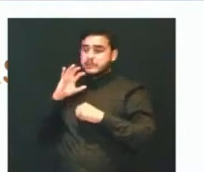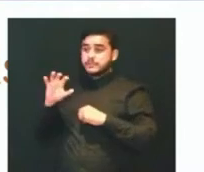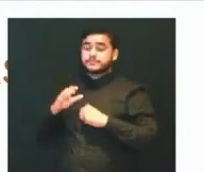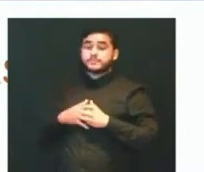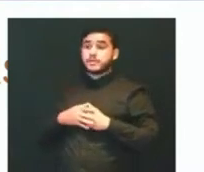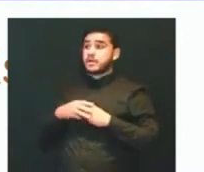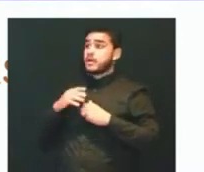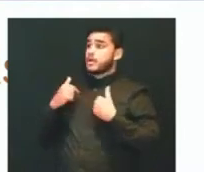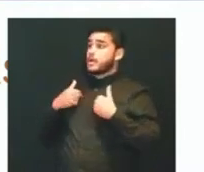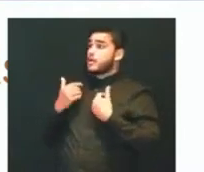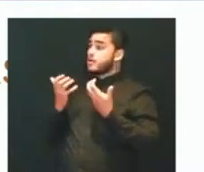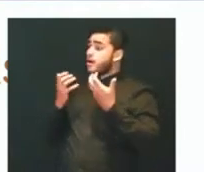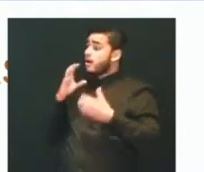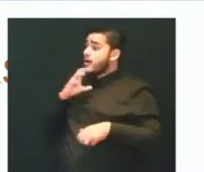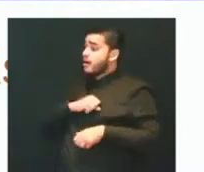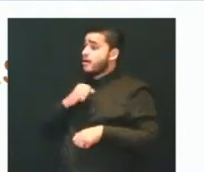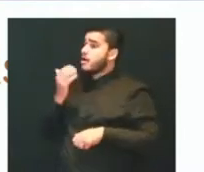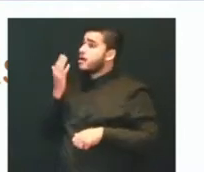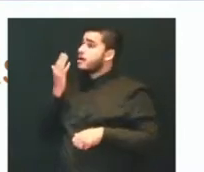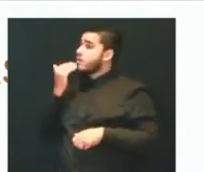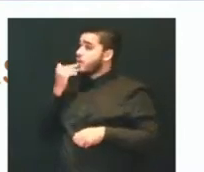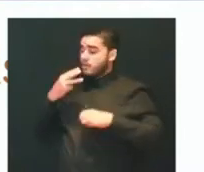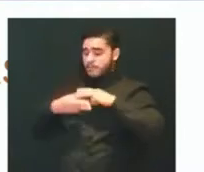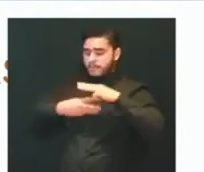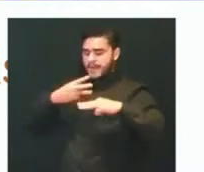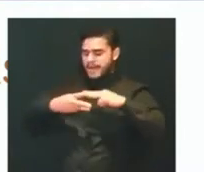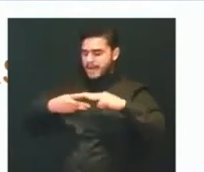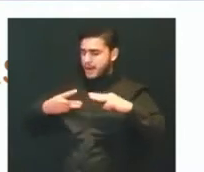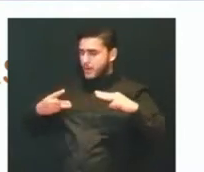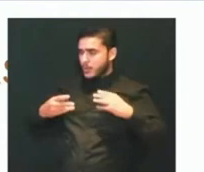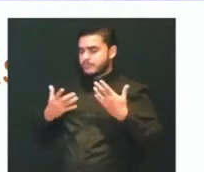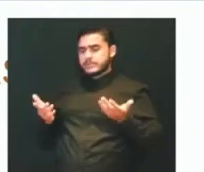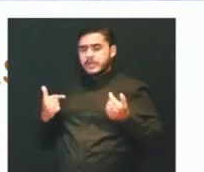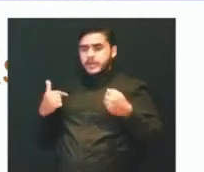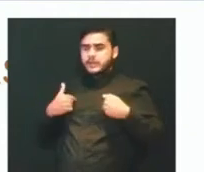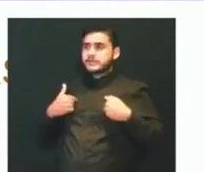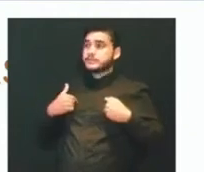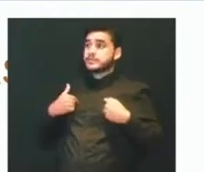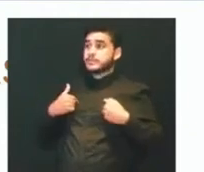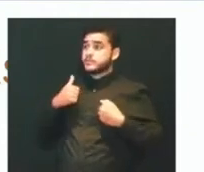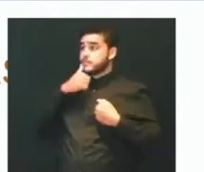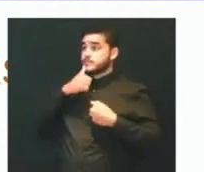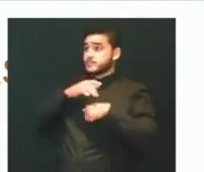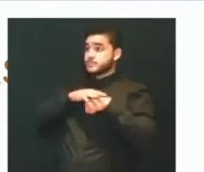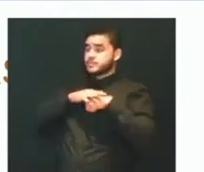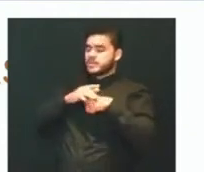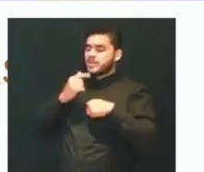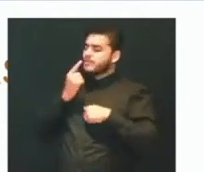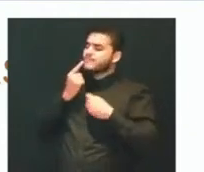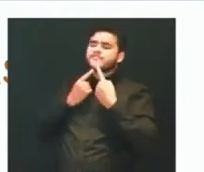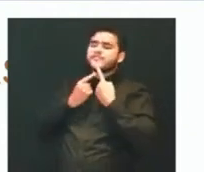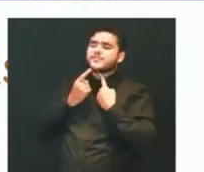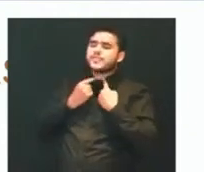macarrão, mas não estava conseguindo comer macarrão, já estava com o apetite muito reduzido. Na realidade, o apetite dela veio